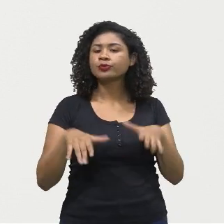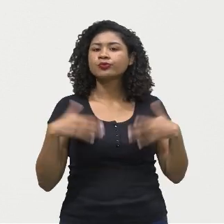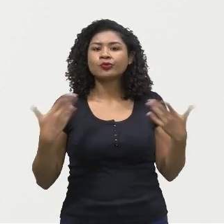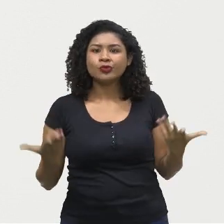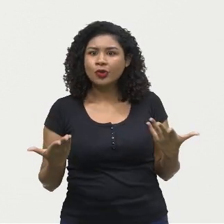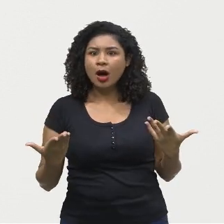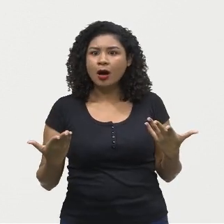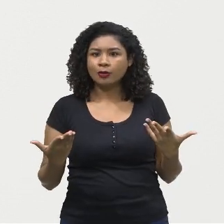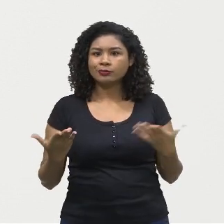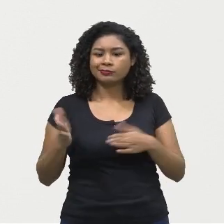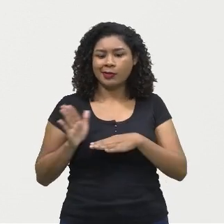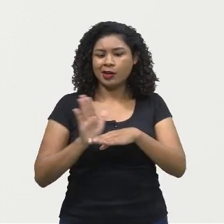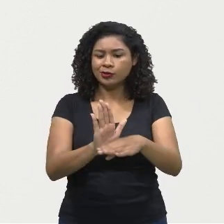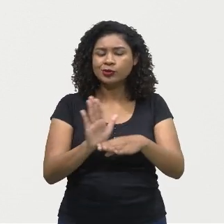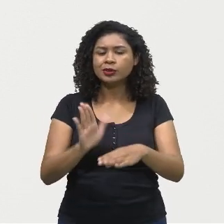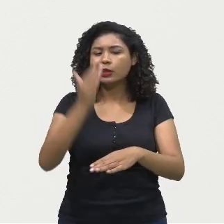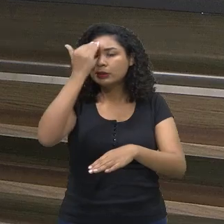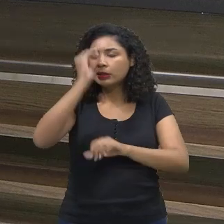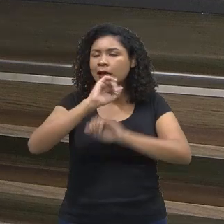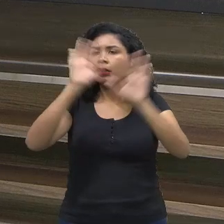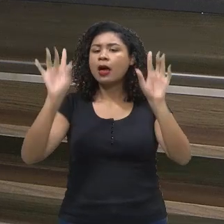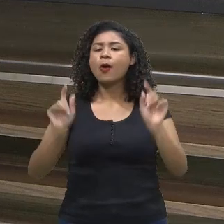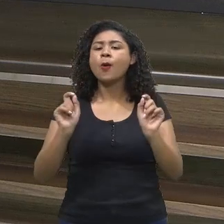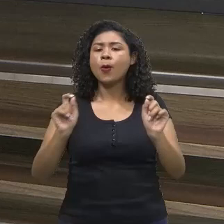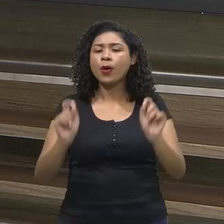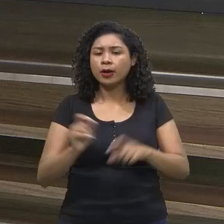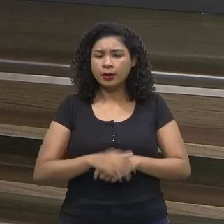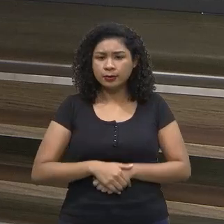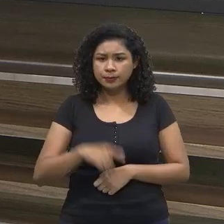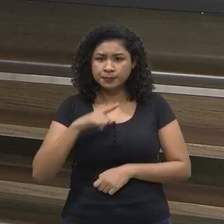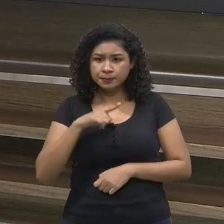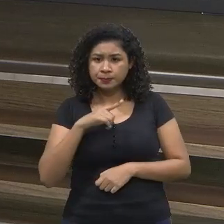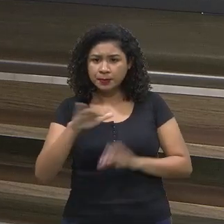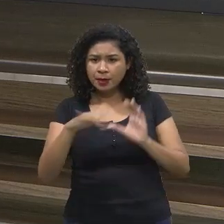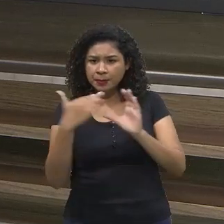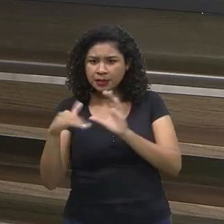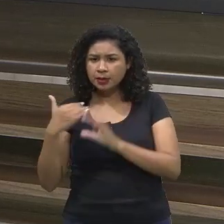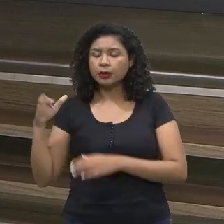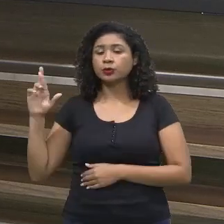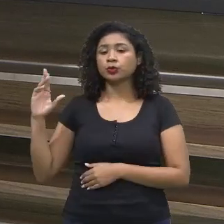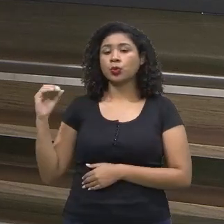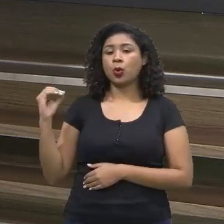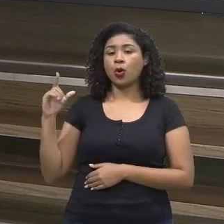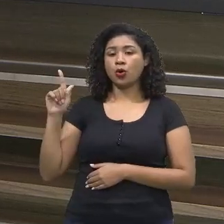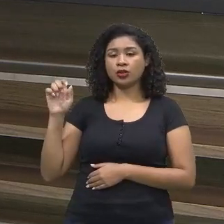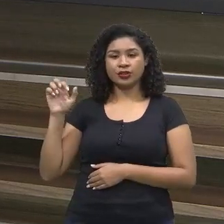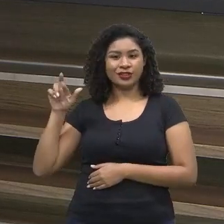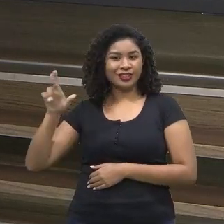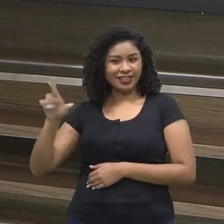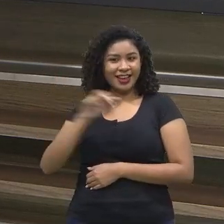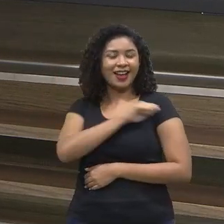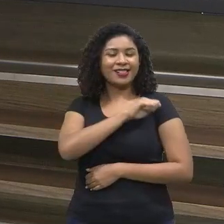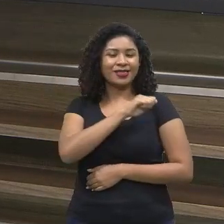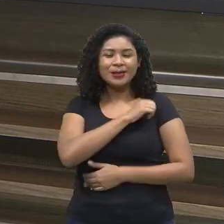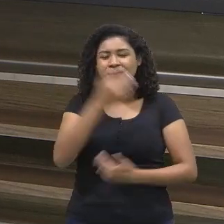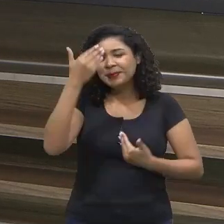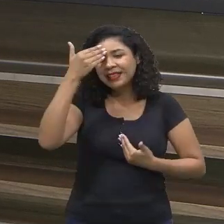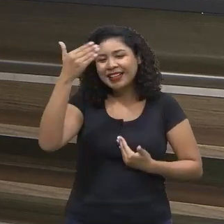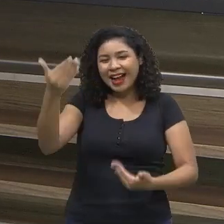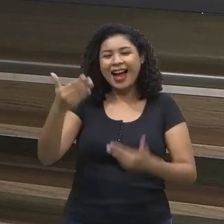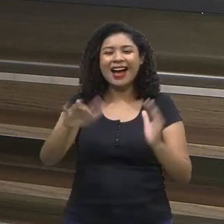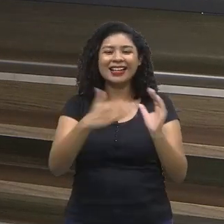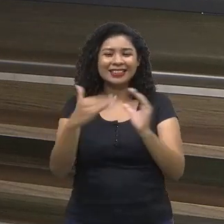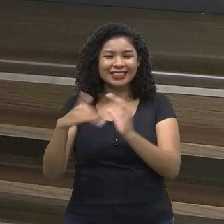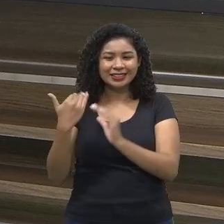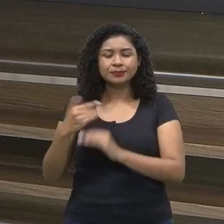é? Vamos lá? Olha aí, eu tenho a participação do Roger. Roger, obrigada por sua participação. Você está